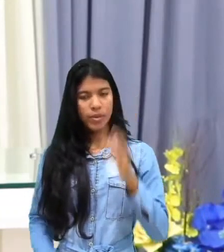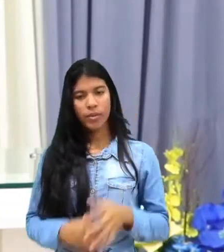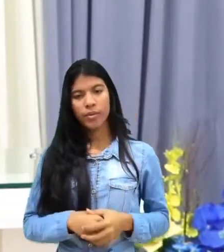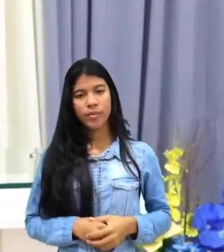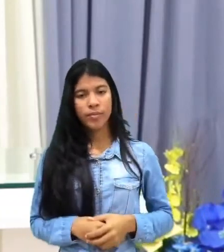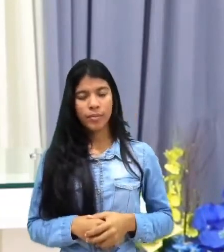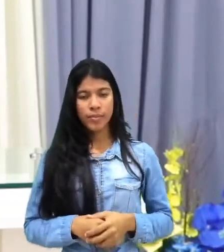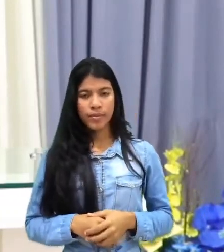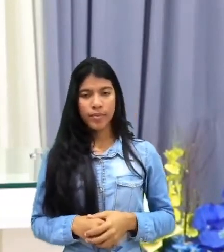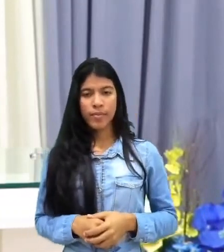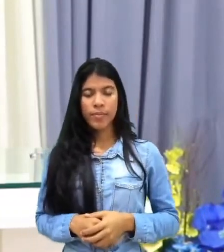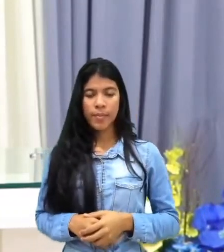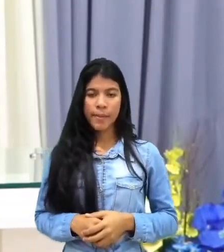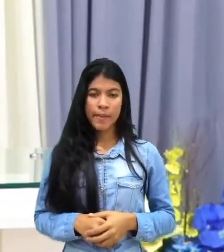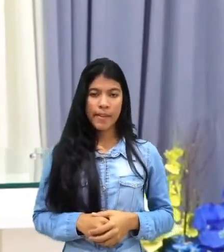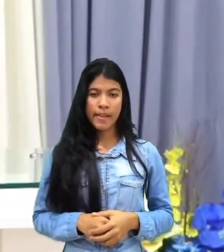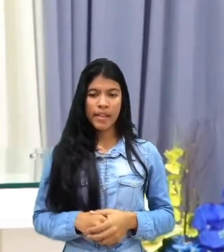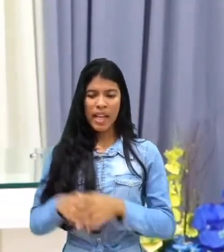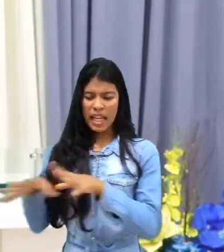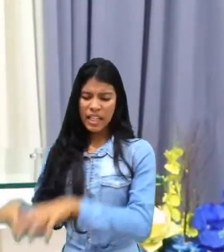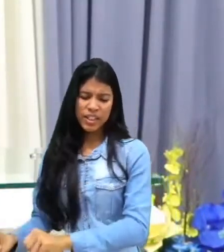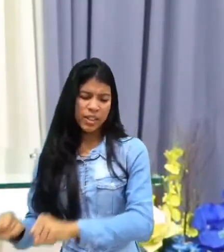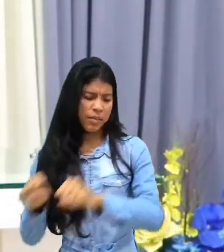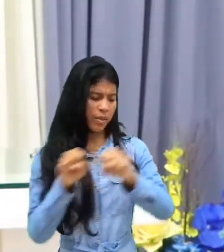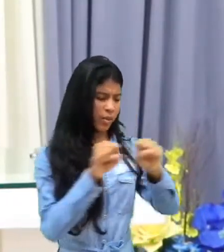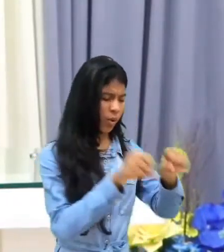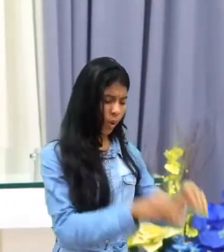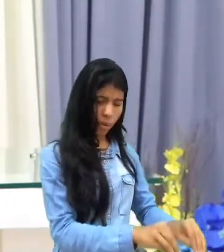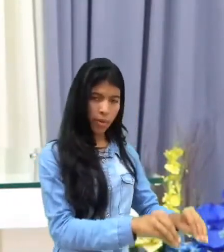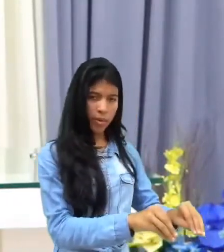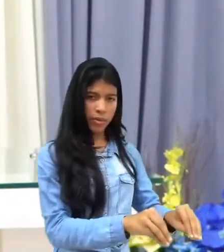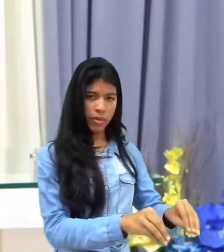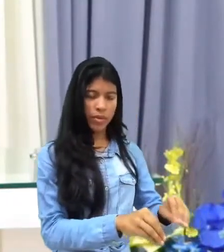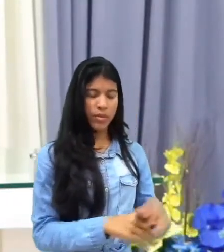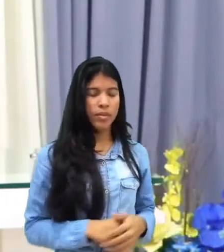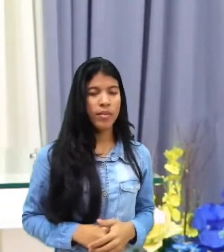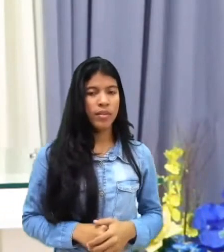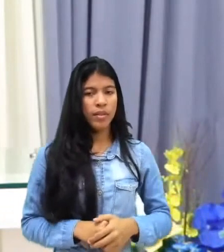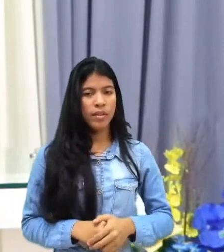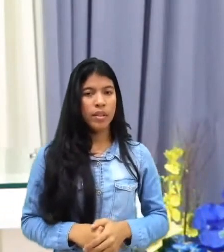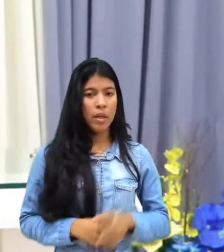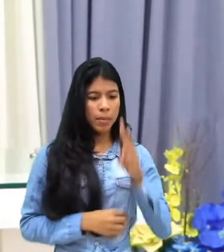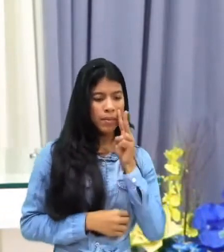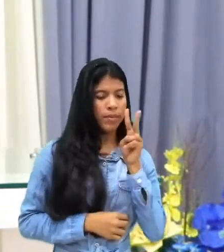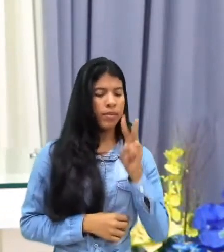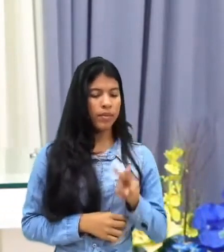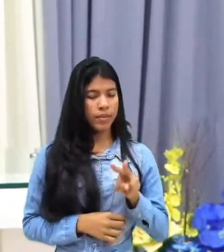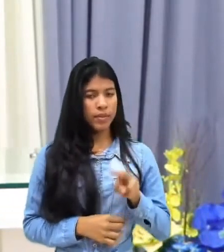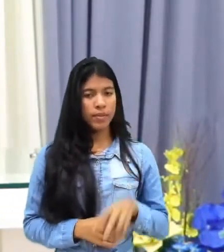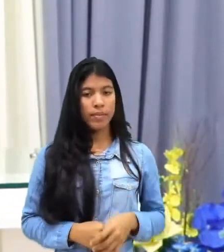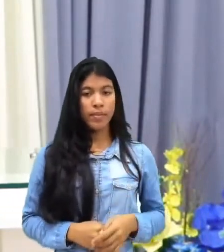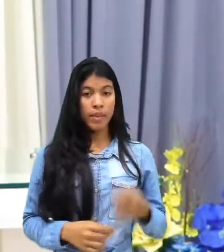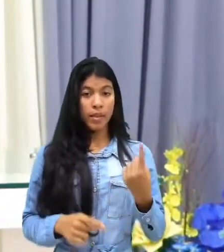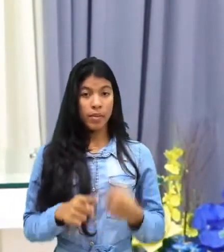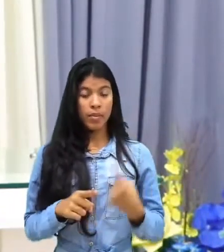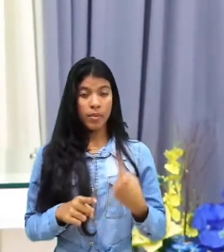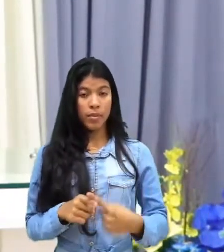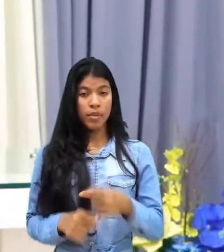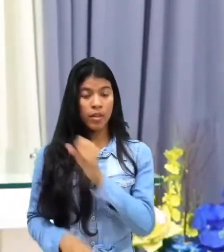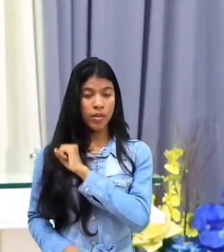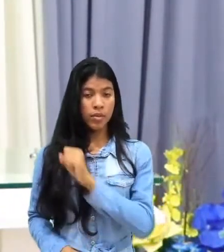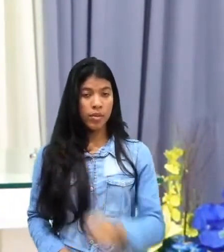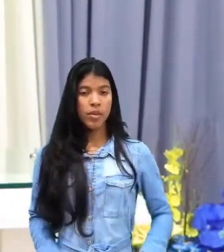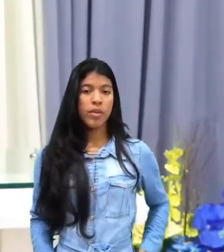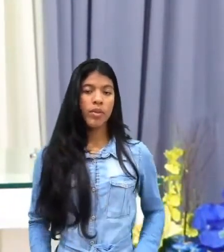retira pessoas do anonimato e coloca em destaque, porque o Senhor tem o poder para fazer